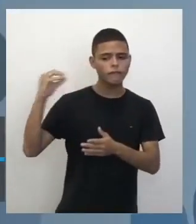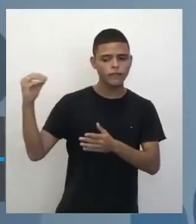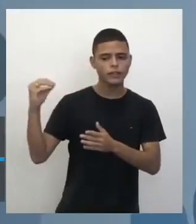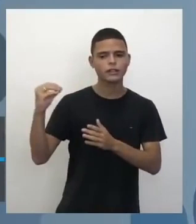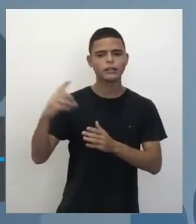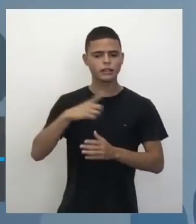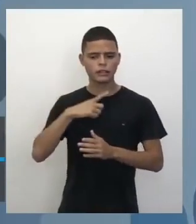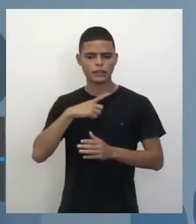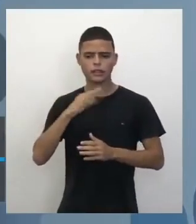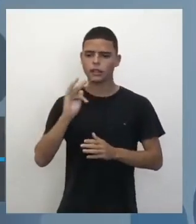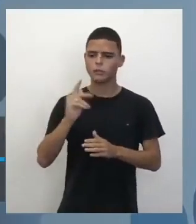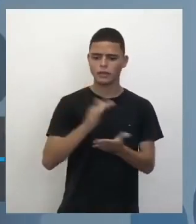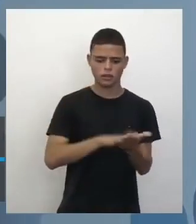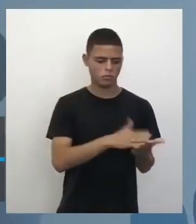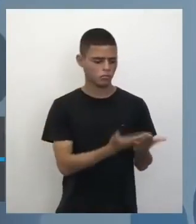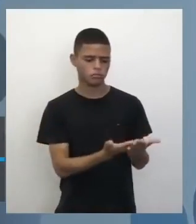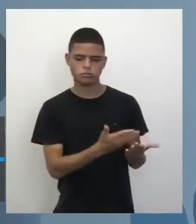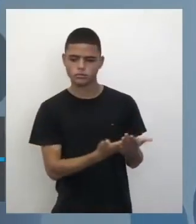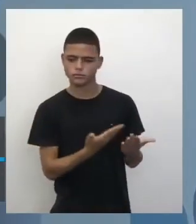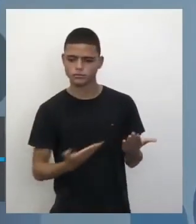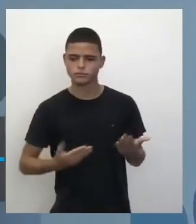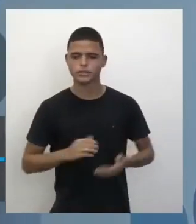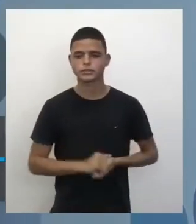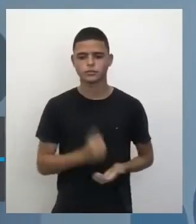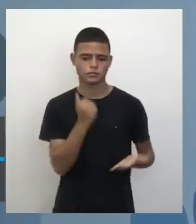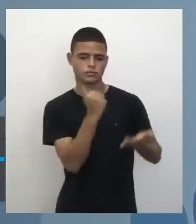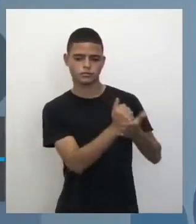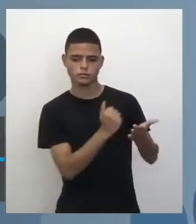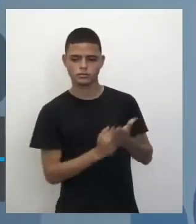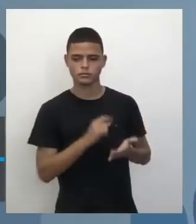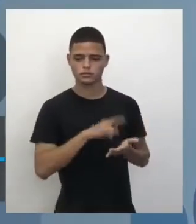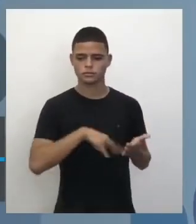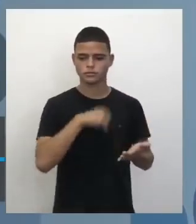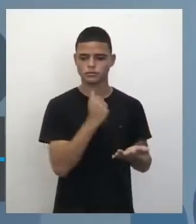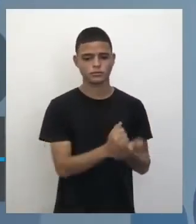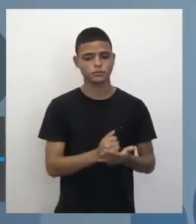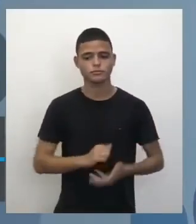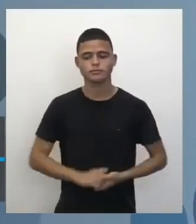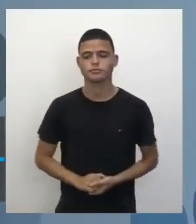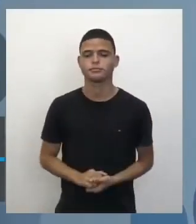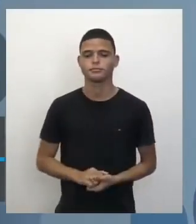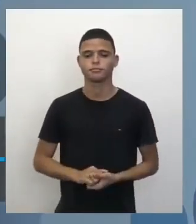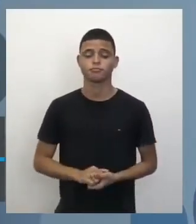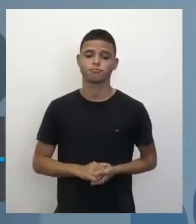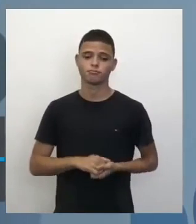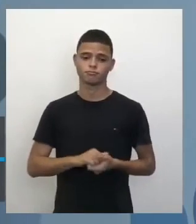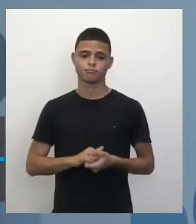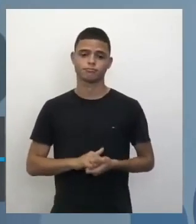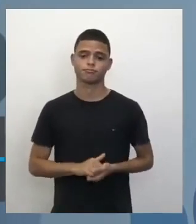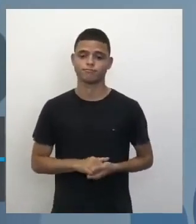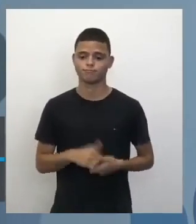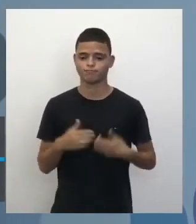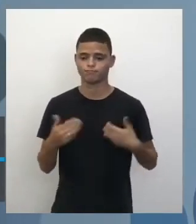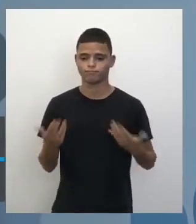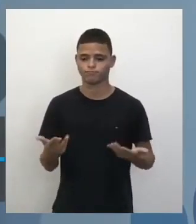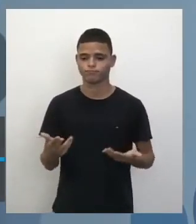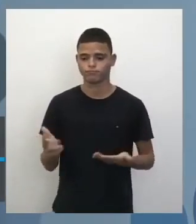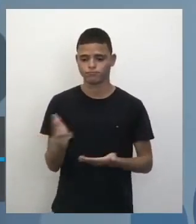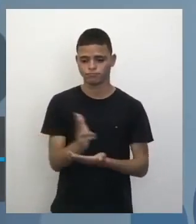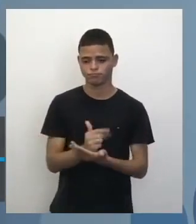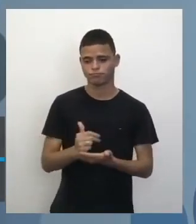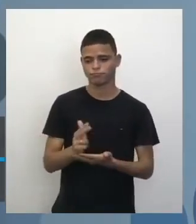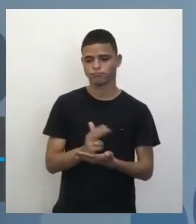tem passaporte, né? Passaporte. Para poder vir de Carimbado. para São Paulo. Nossa, vamos lá então. Gente, a próxima